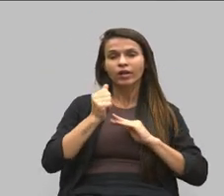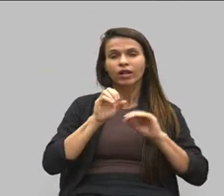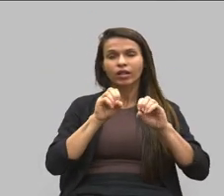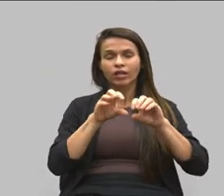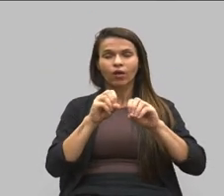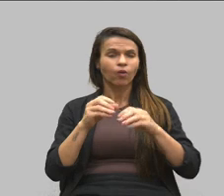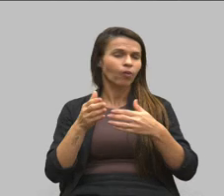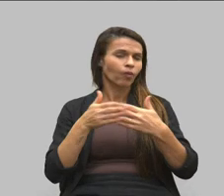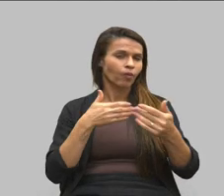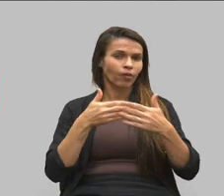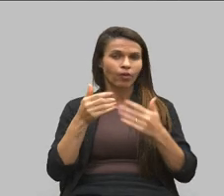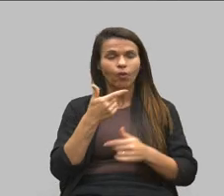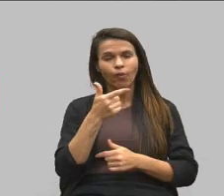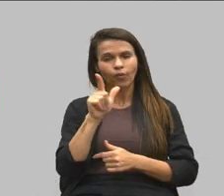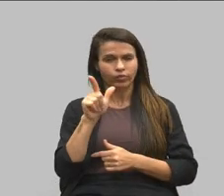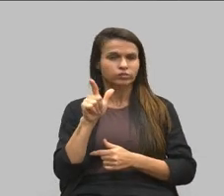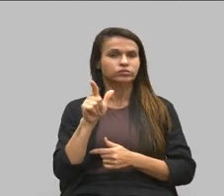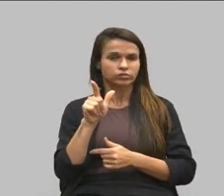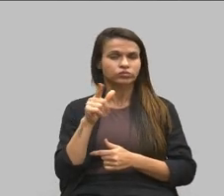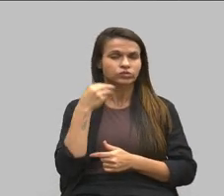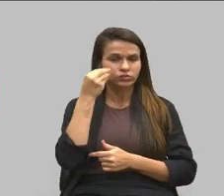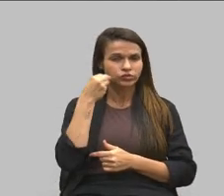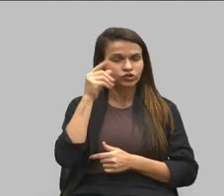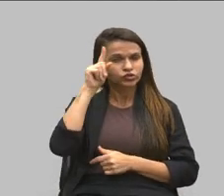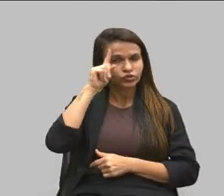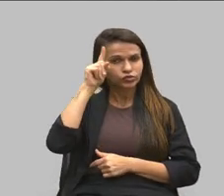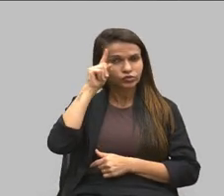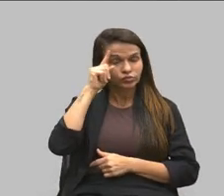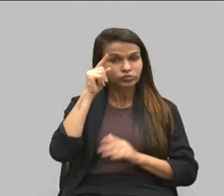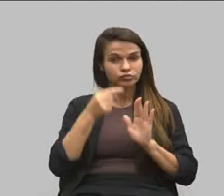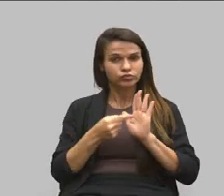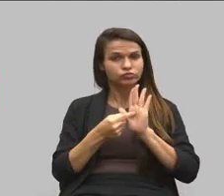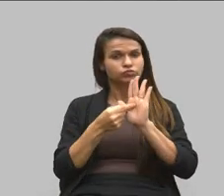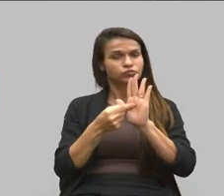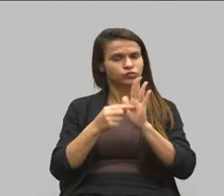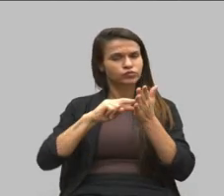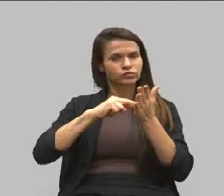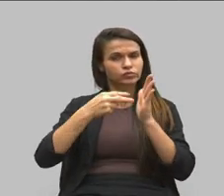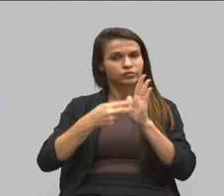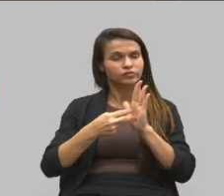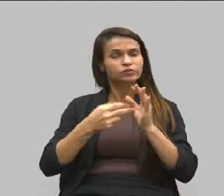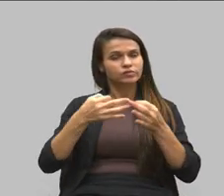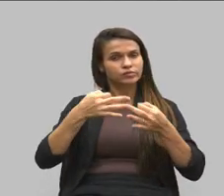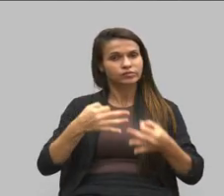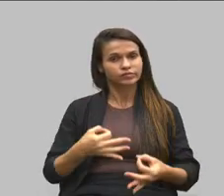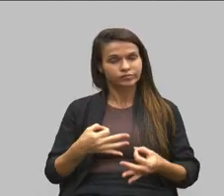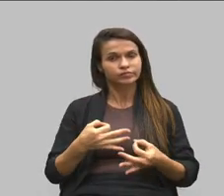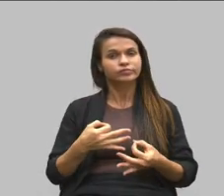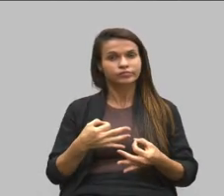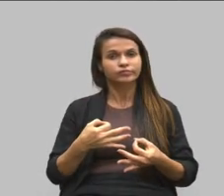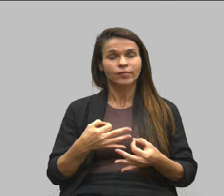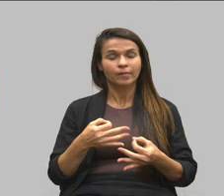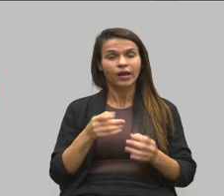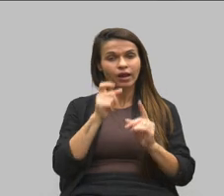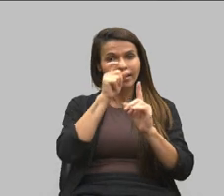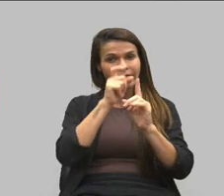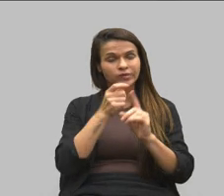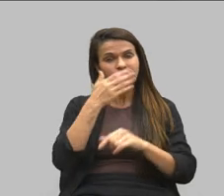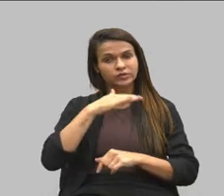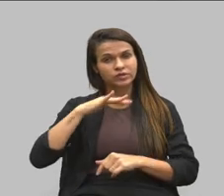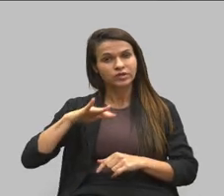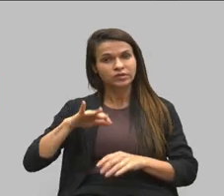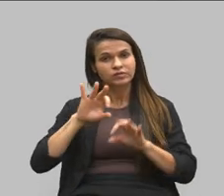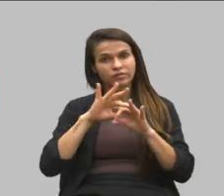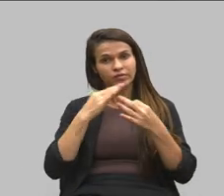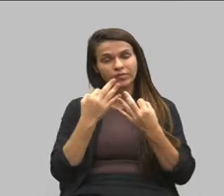atividade cotidiana mas que tem um real significado que sejam significativas para aquela pessoa criança ou família que